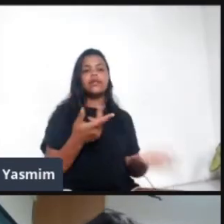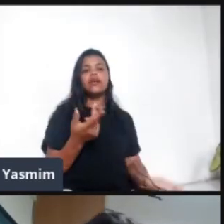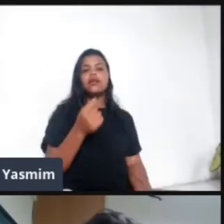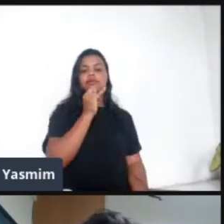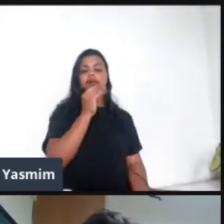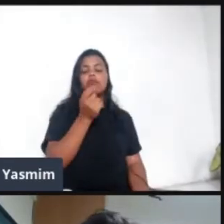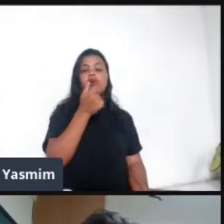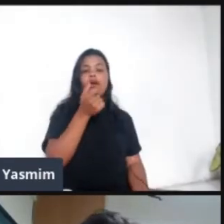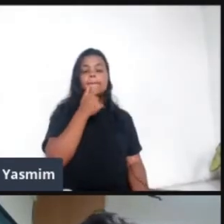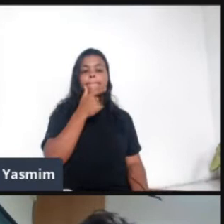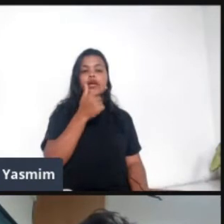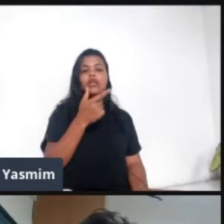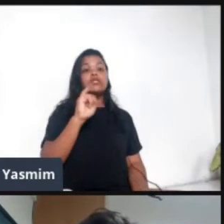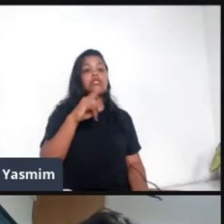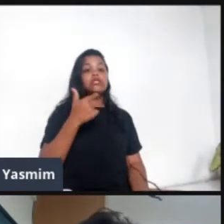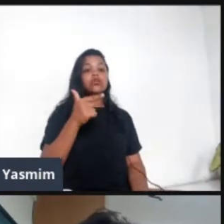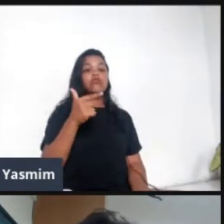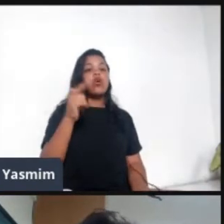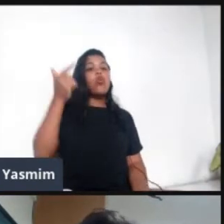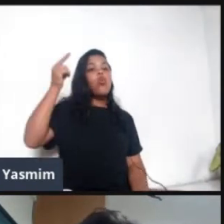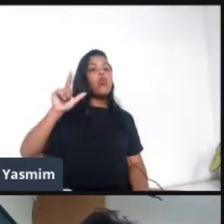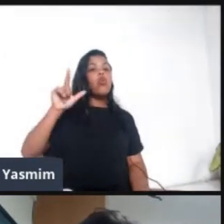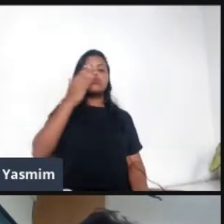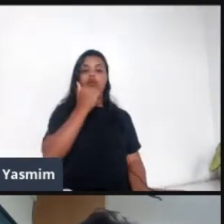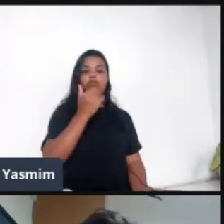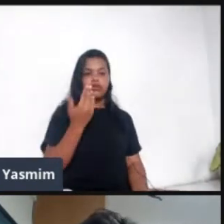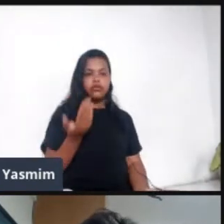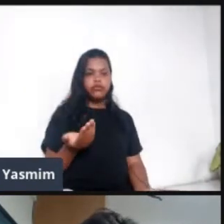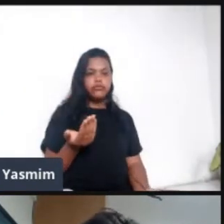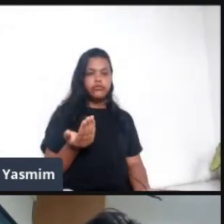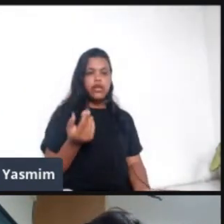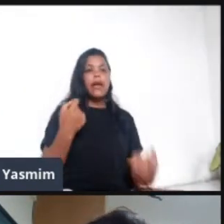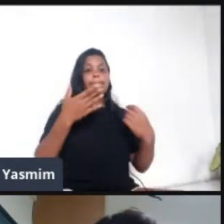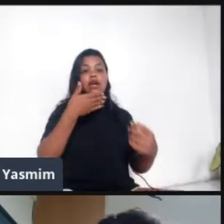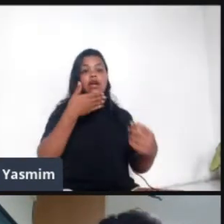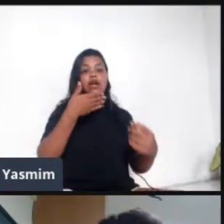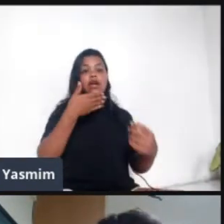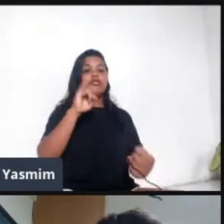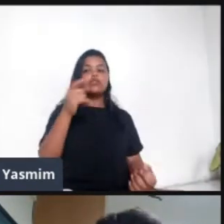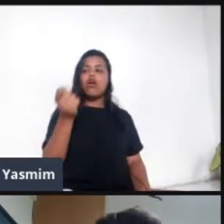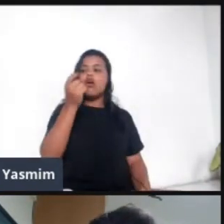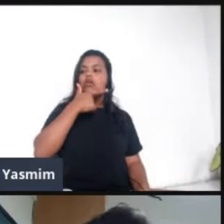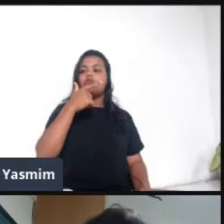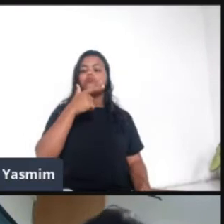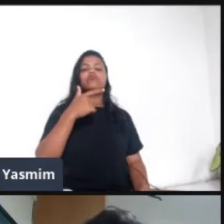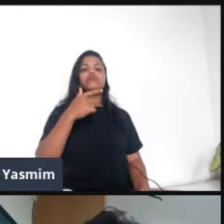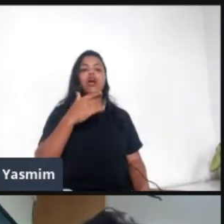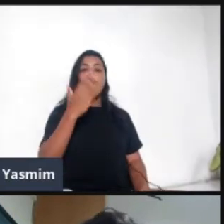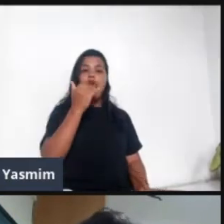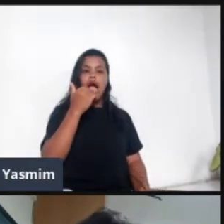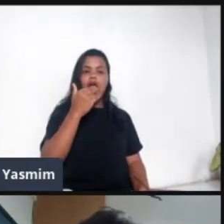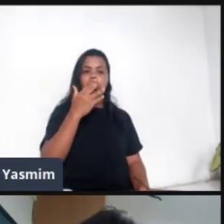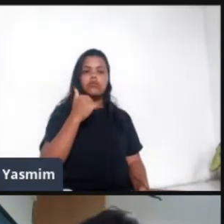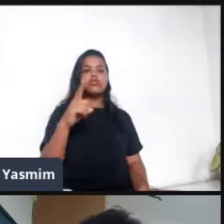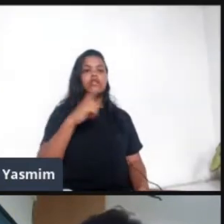tiver algum alimento. Ela é melhor absorvida quando você tem uma alimentação rica em gordura.